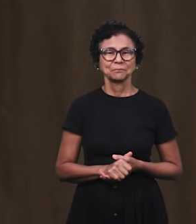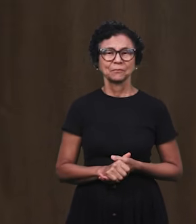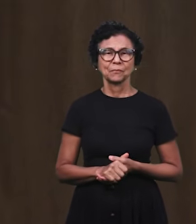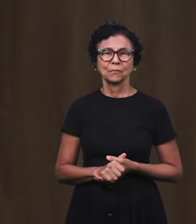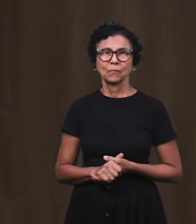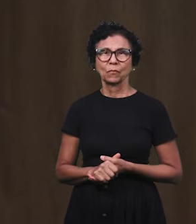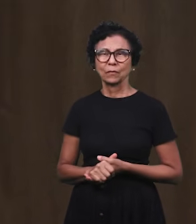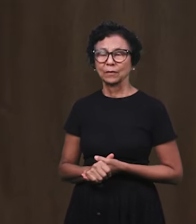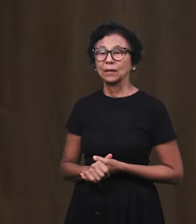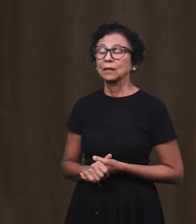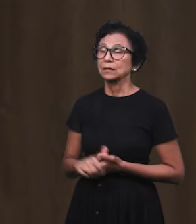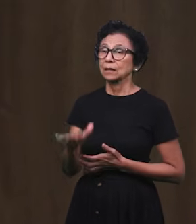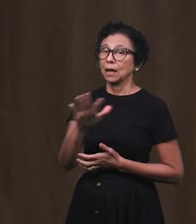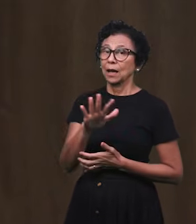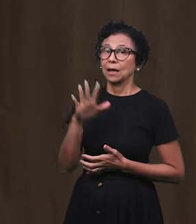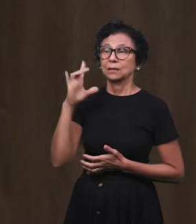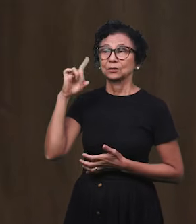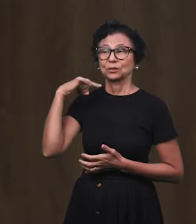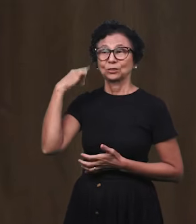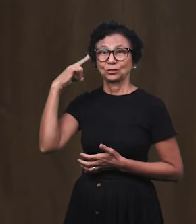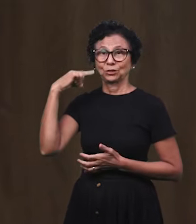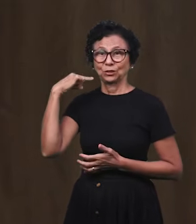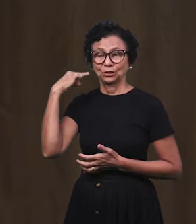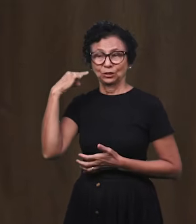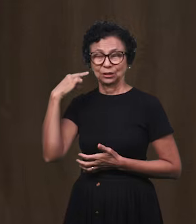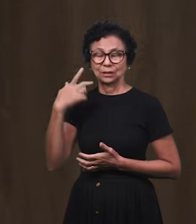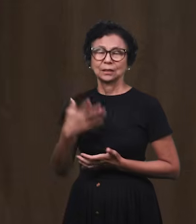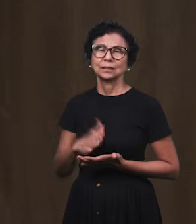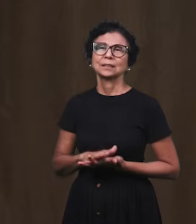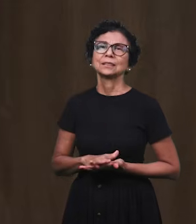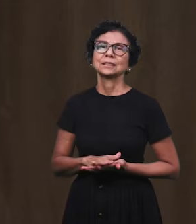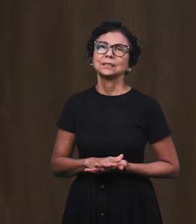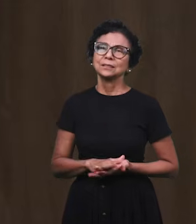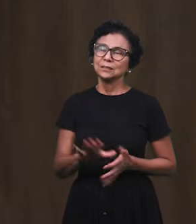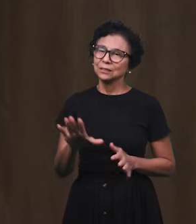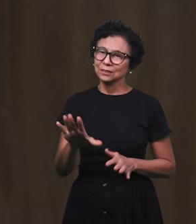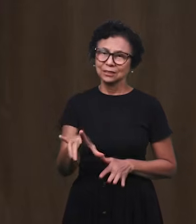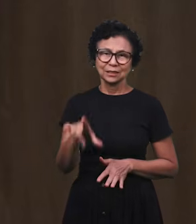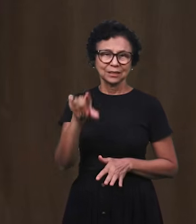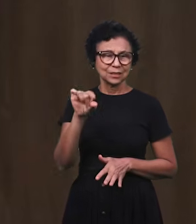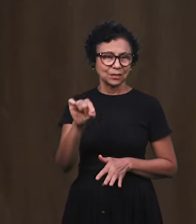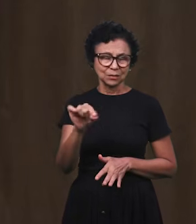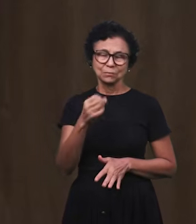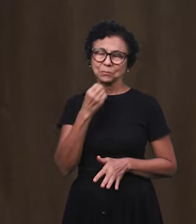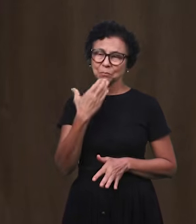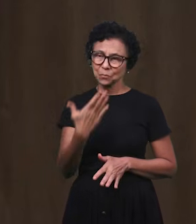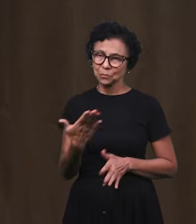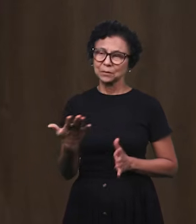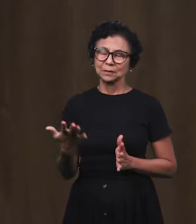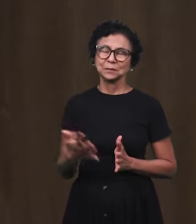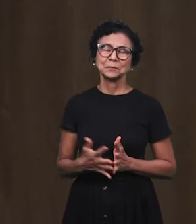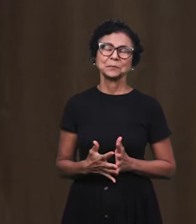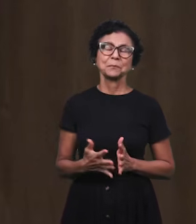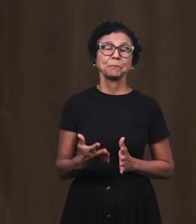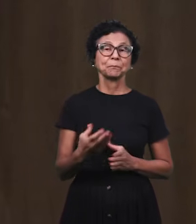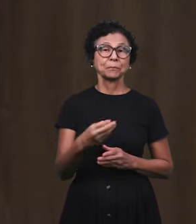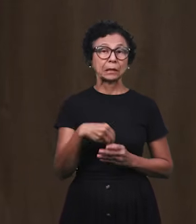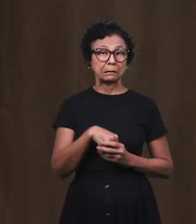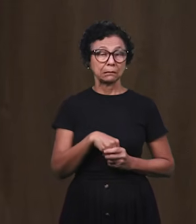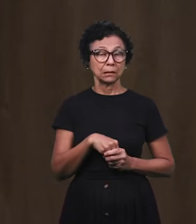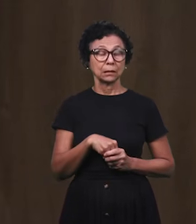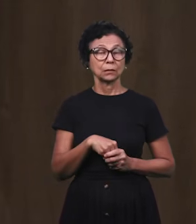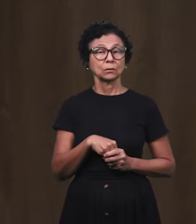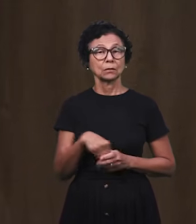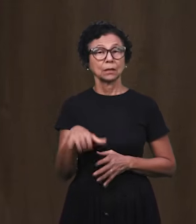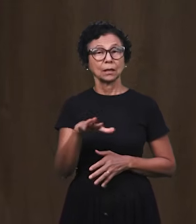direito, existem diversas possibilidades. E às vezes, até mesmo depois que vocês saem da faculdade, vocês